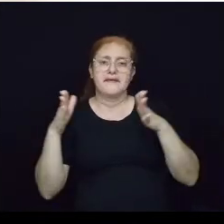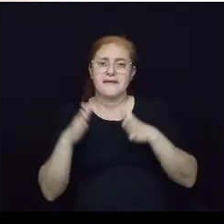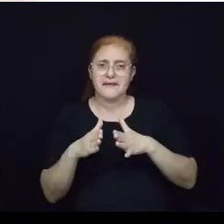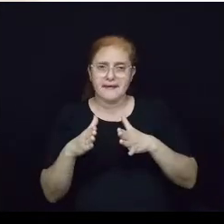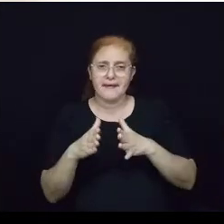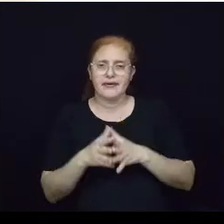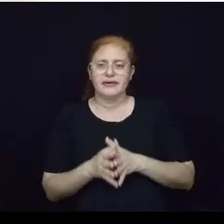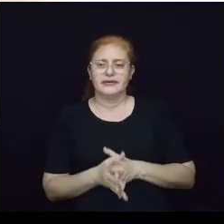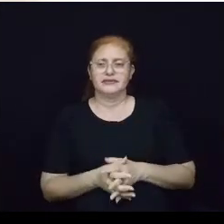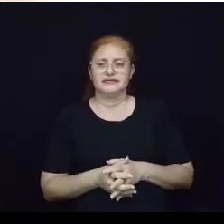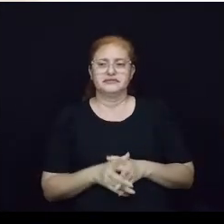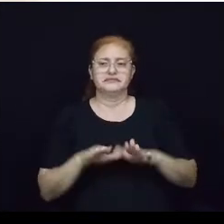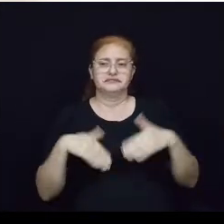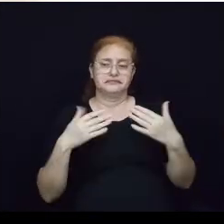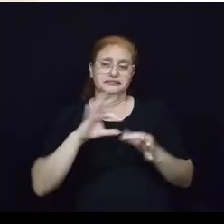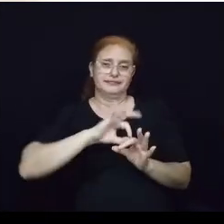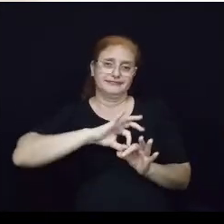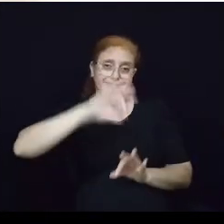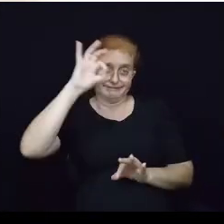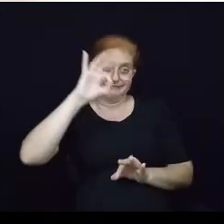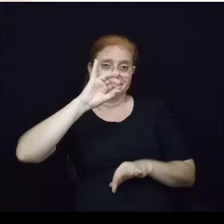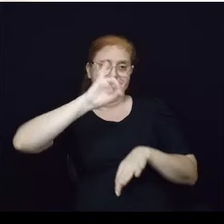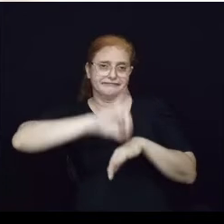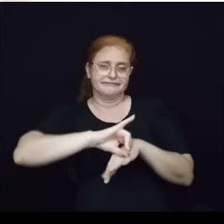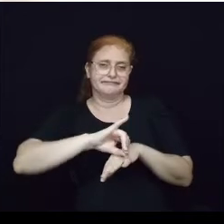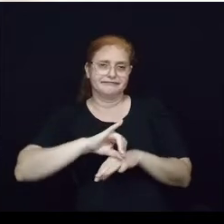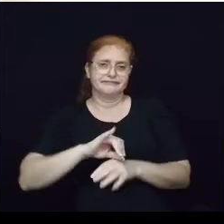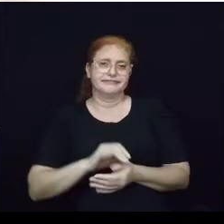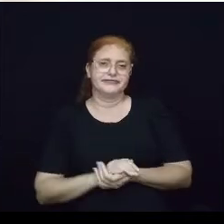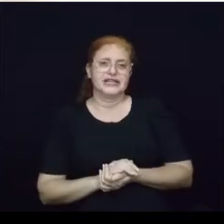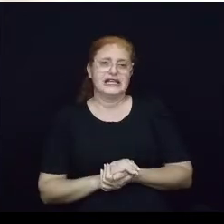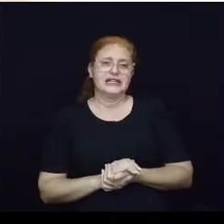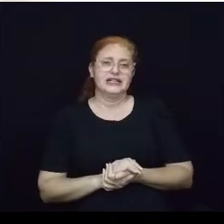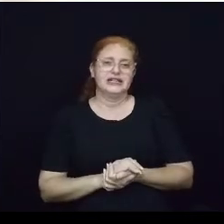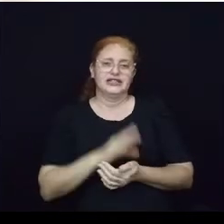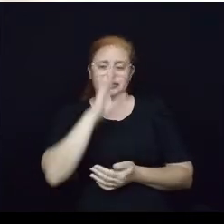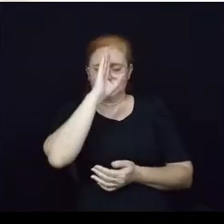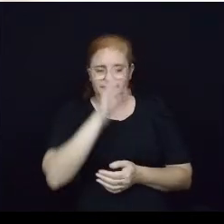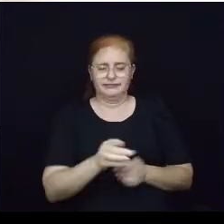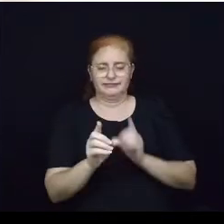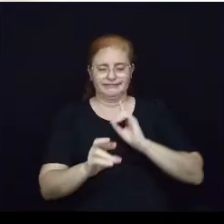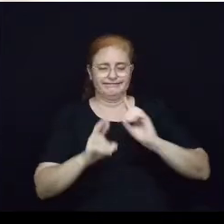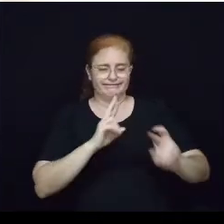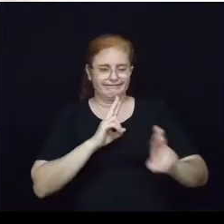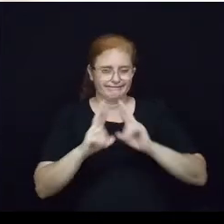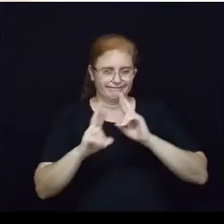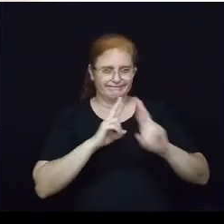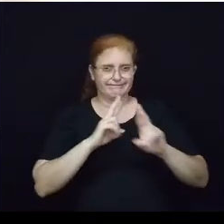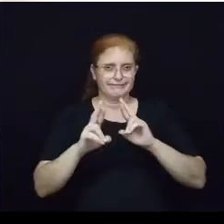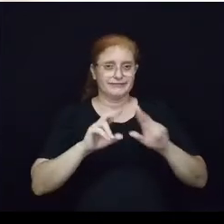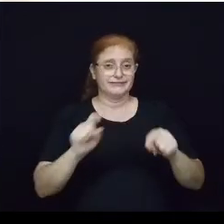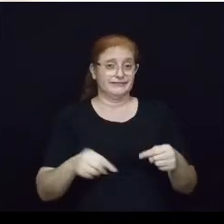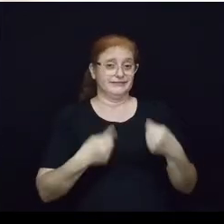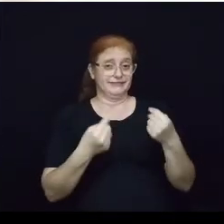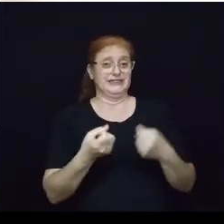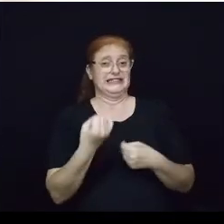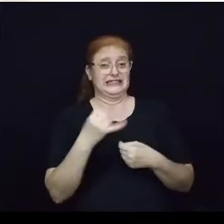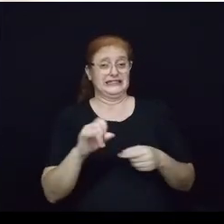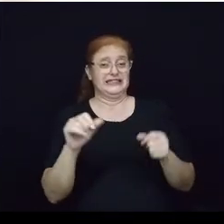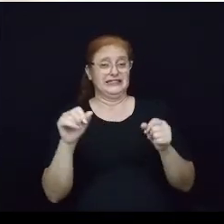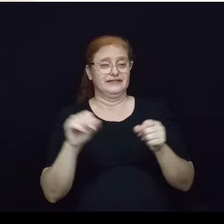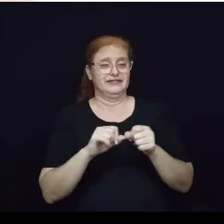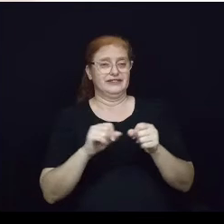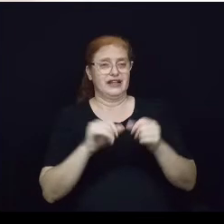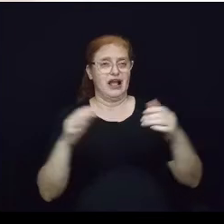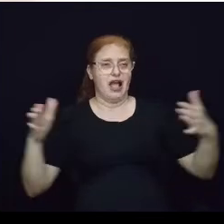muito maior. A dimensão da peça está diretamente relacionada com essa questão do desafio, porque se fosse fazer